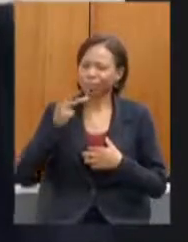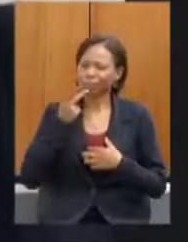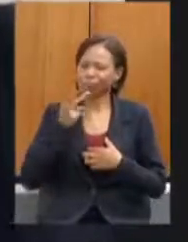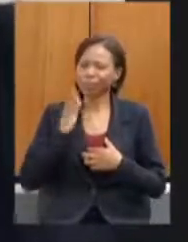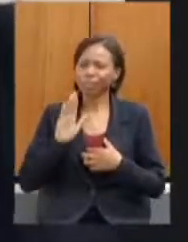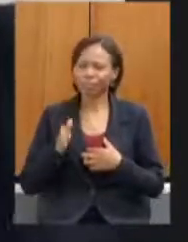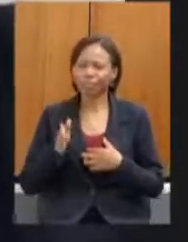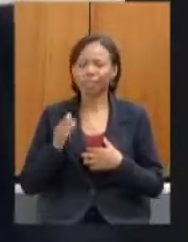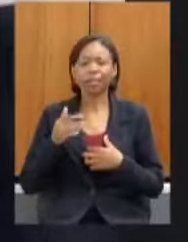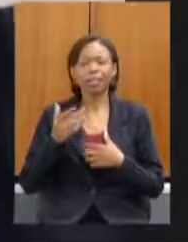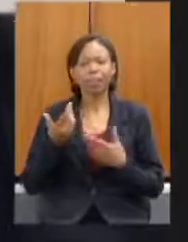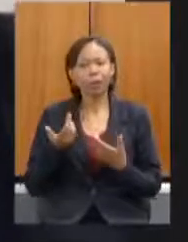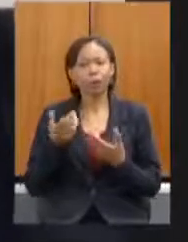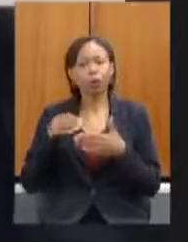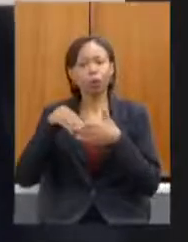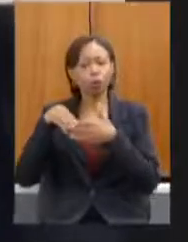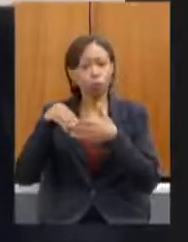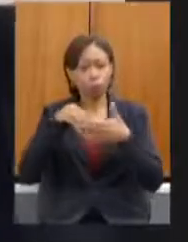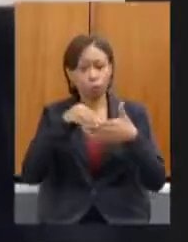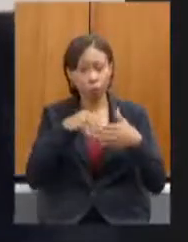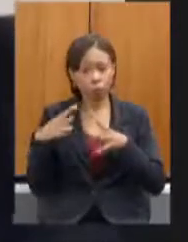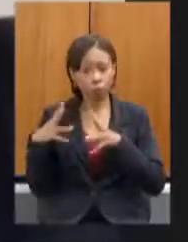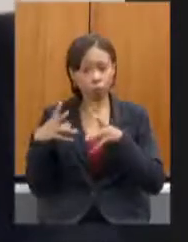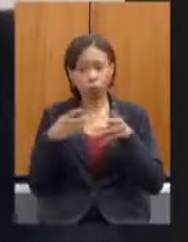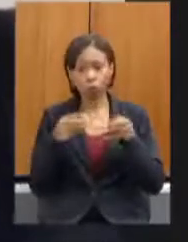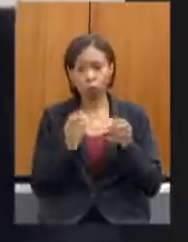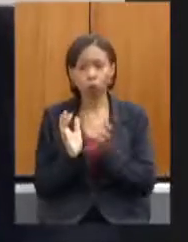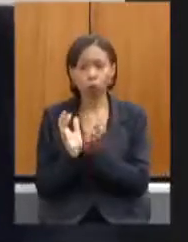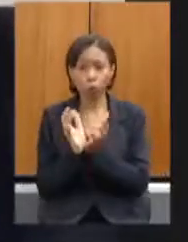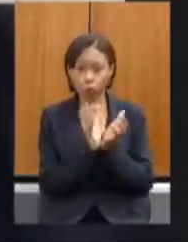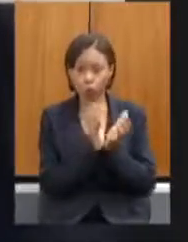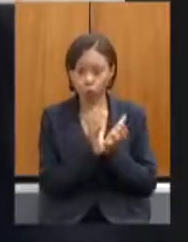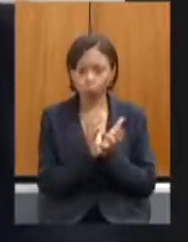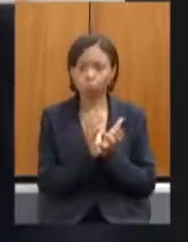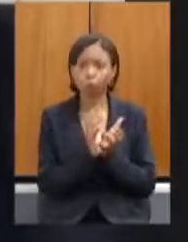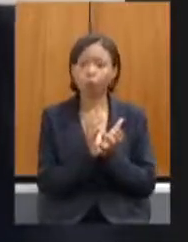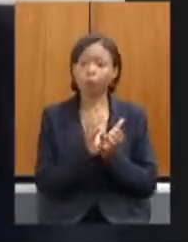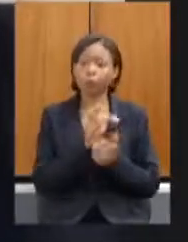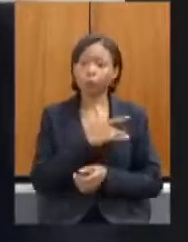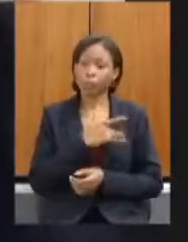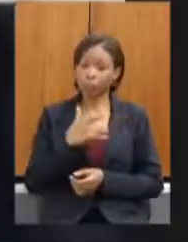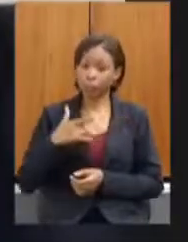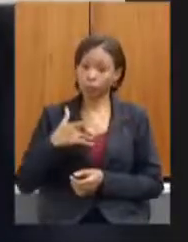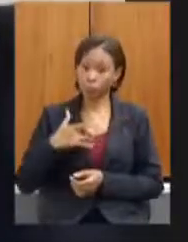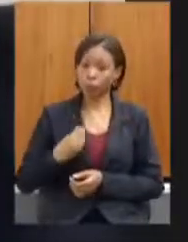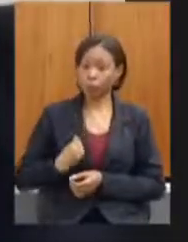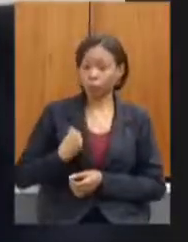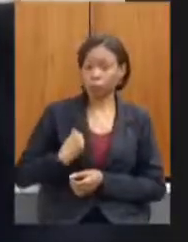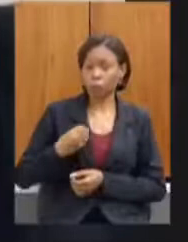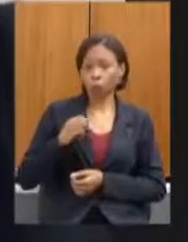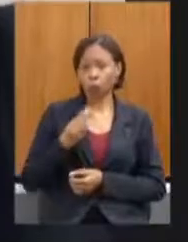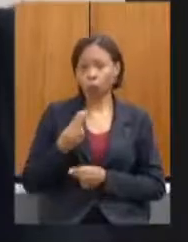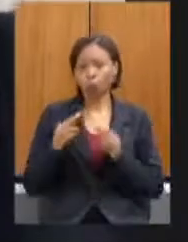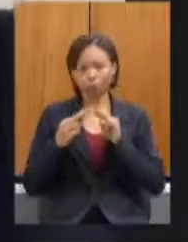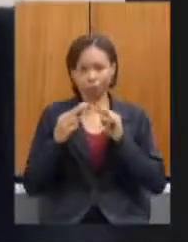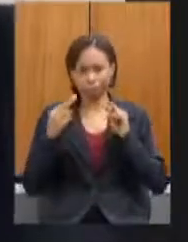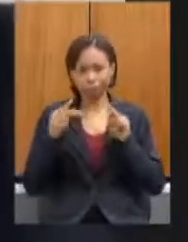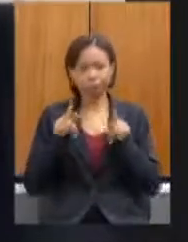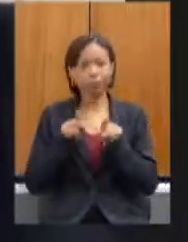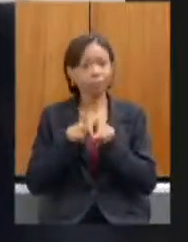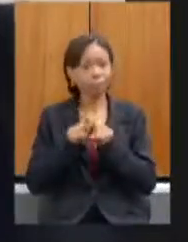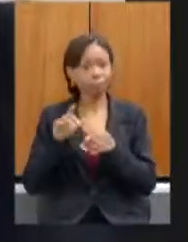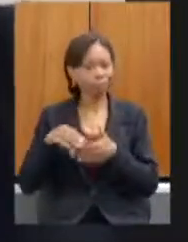comprimento todos os membros da nossa comissão de saúde estão presentes tão remotos e cumprimento também